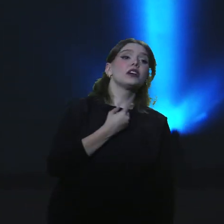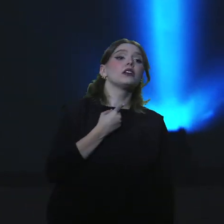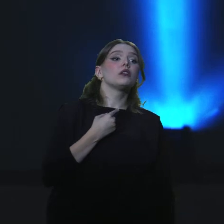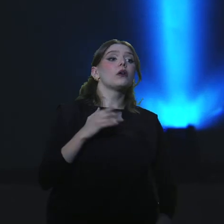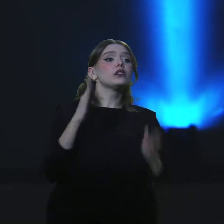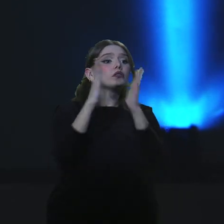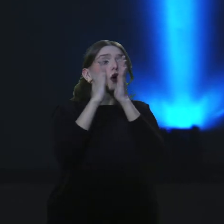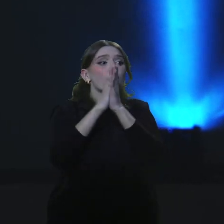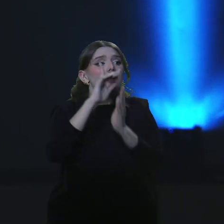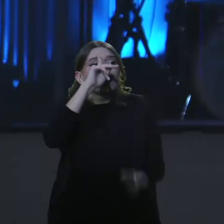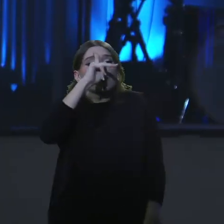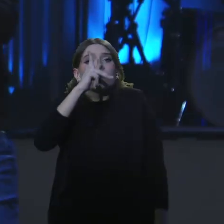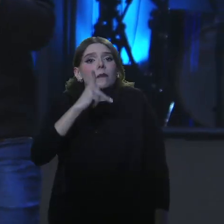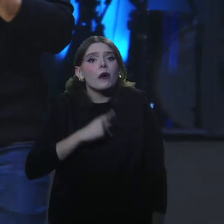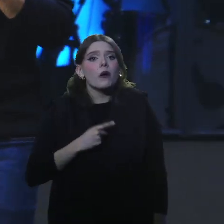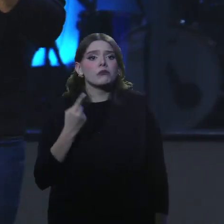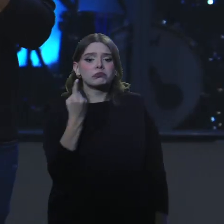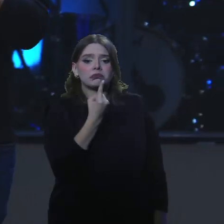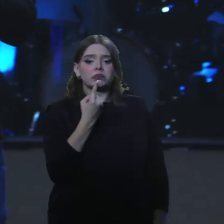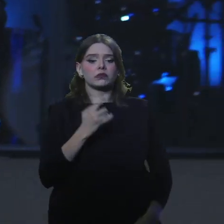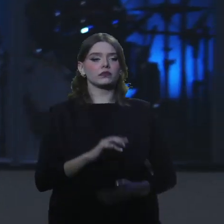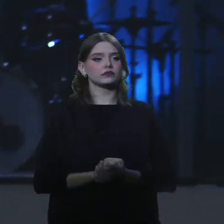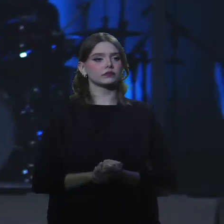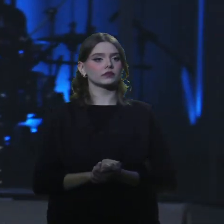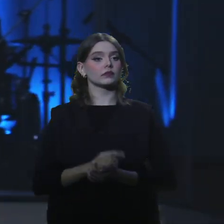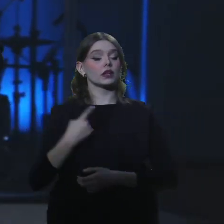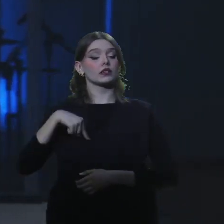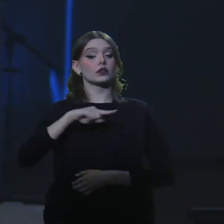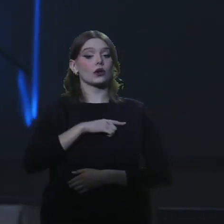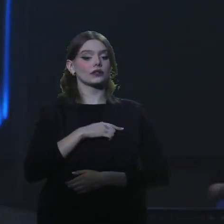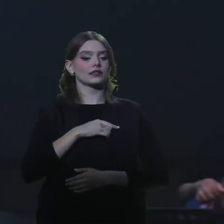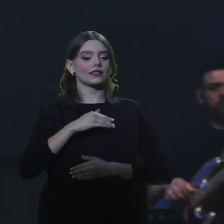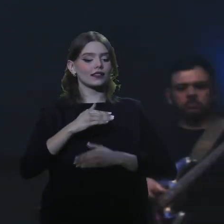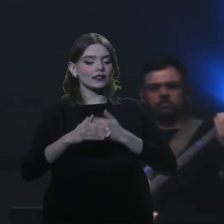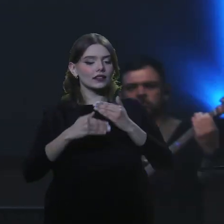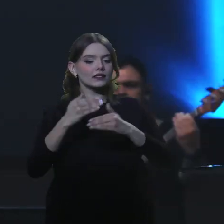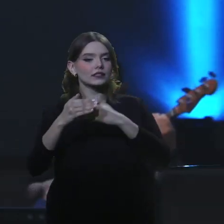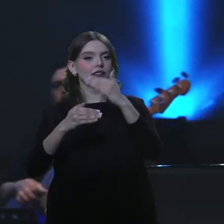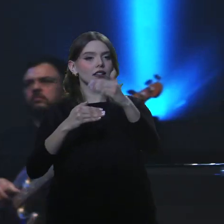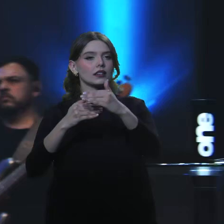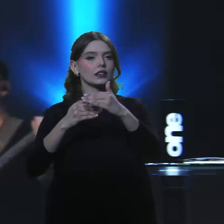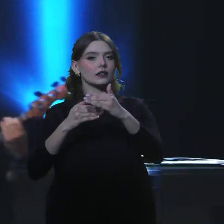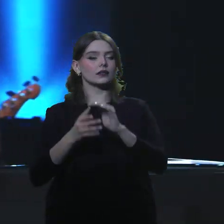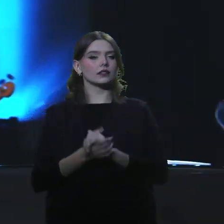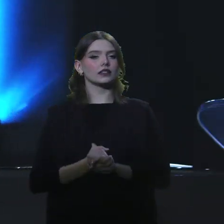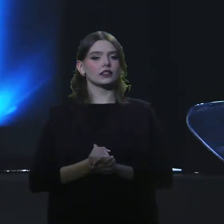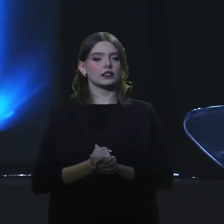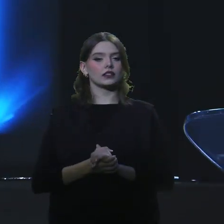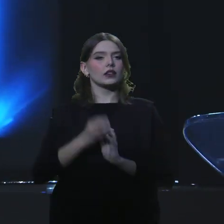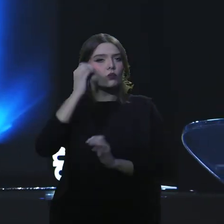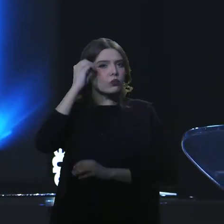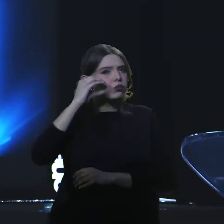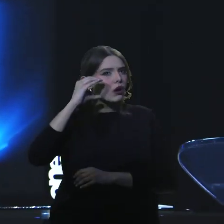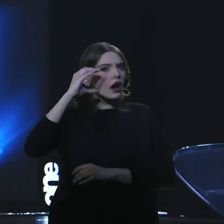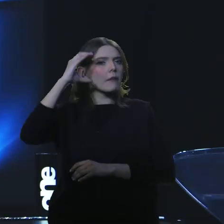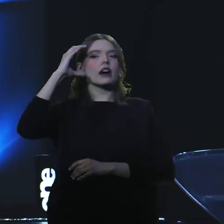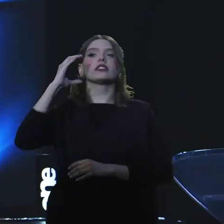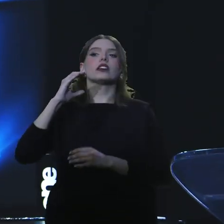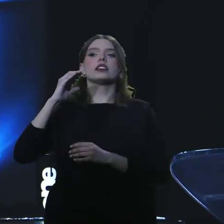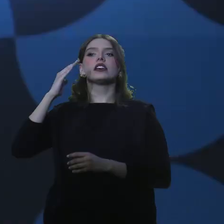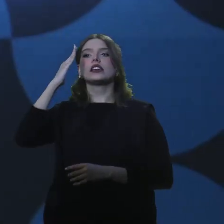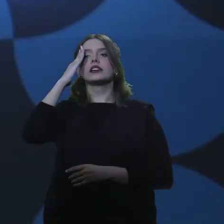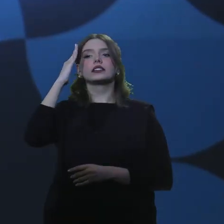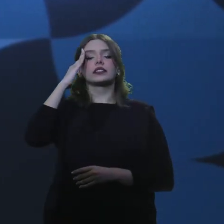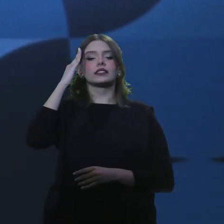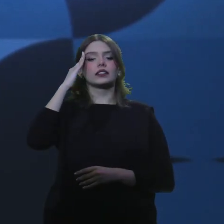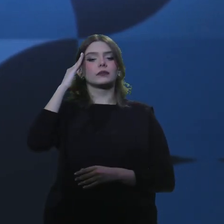oração. Mas quando a gente cresce, amadurece, a nossa oração muda. E a gente descobre que a nossa história, comparada com a história